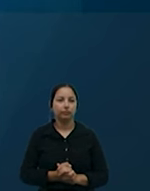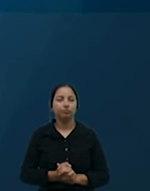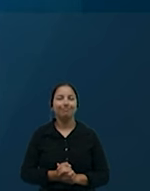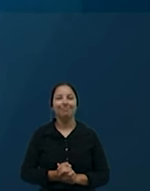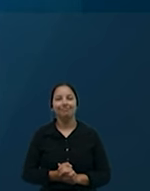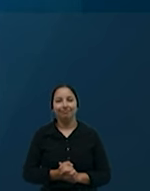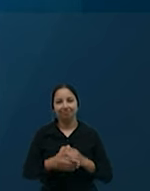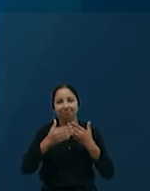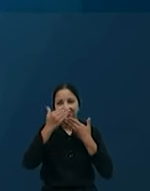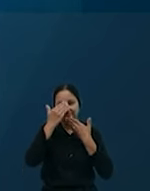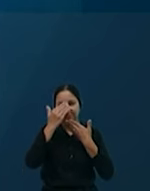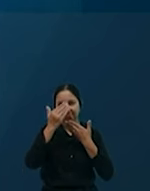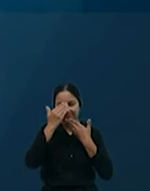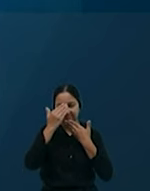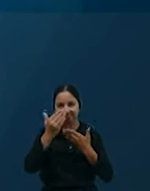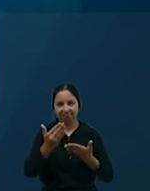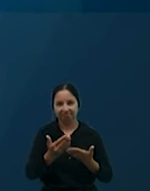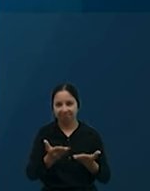agradecendo aos pares, né,